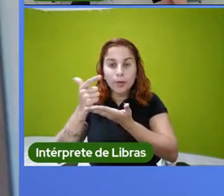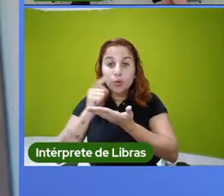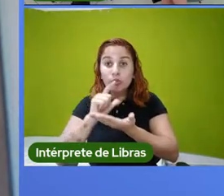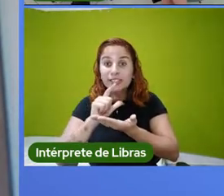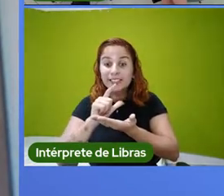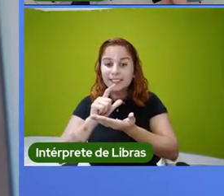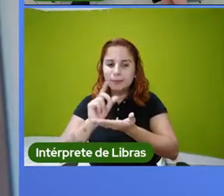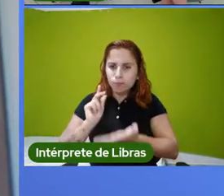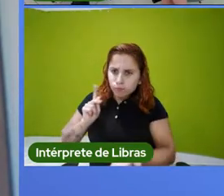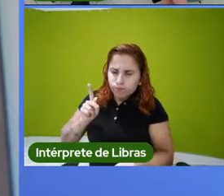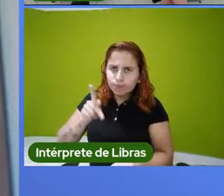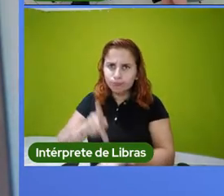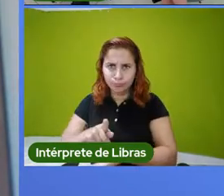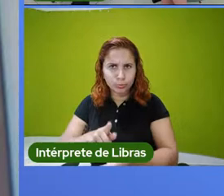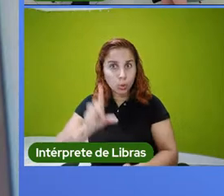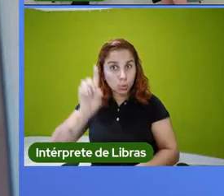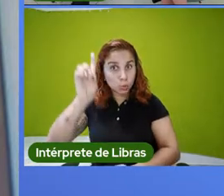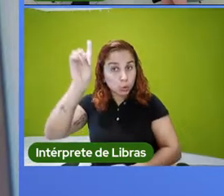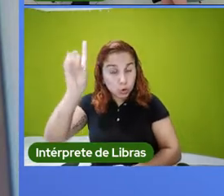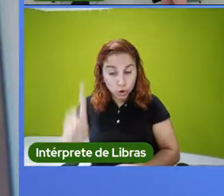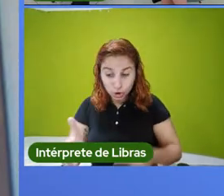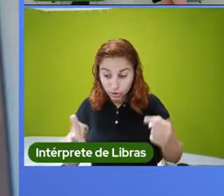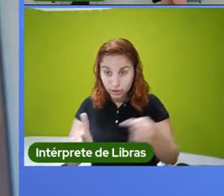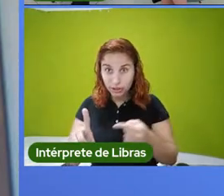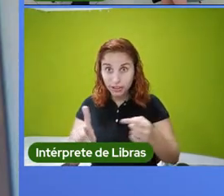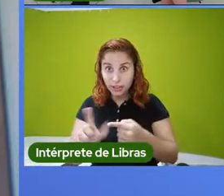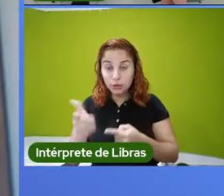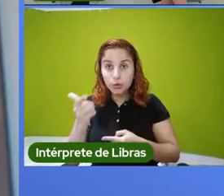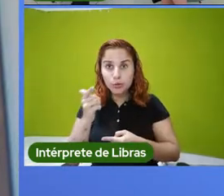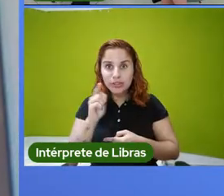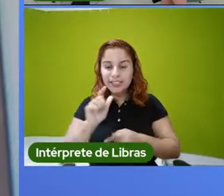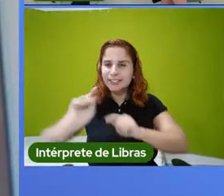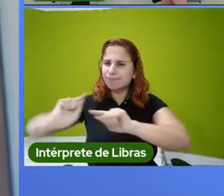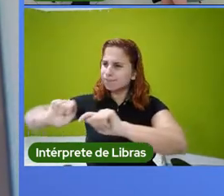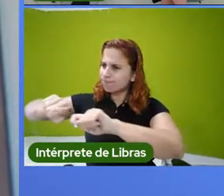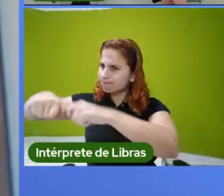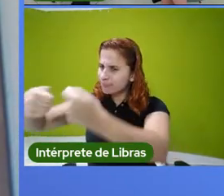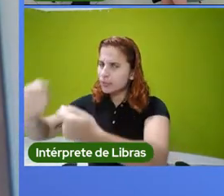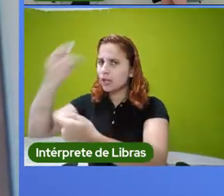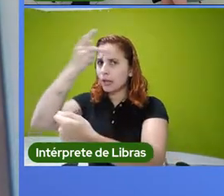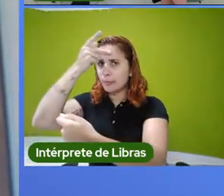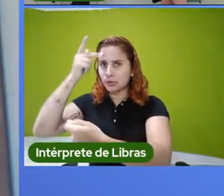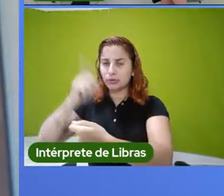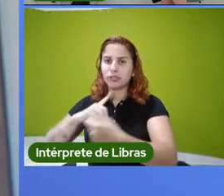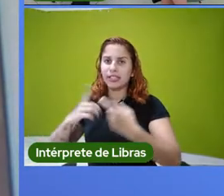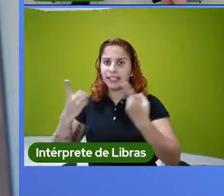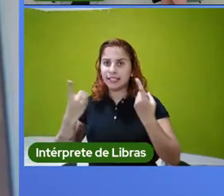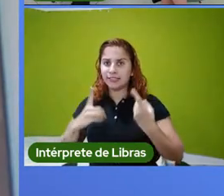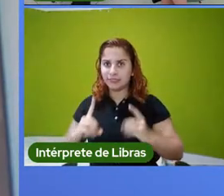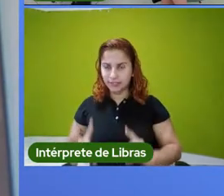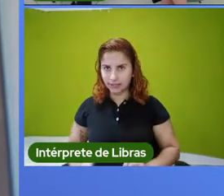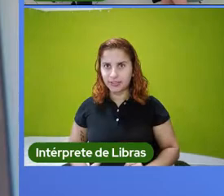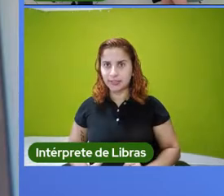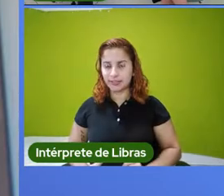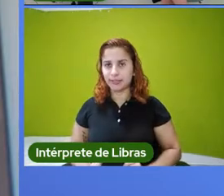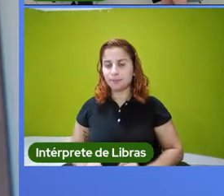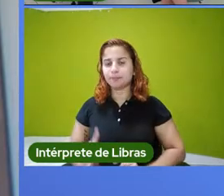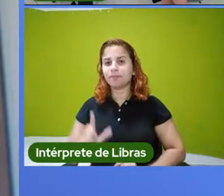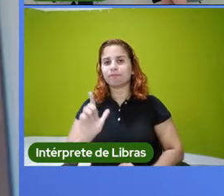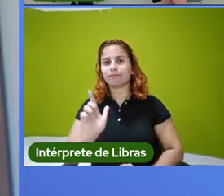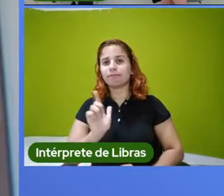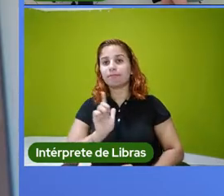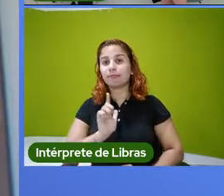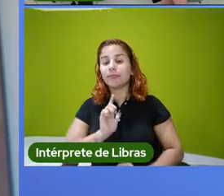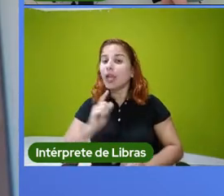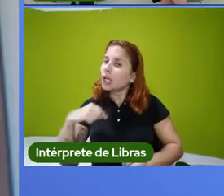papel e transformá-lo em realidade para as pessoas com deficiência, esse direito ao trabalho do papel e transformá-lo em realidade,